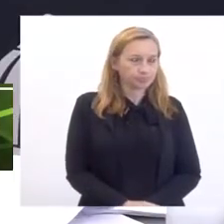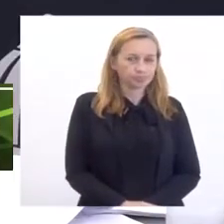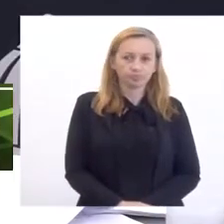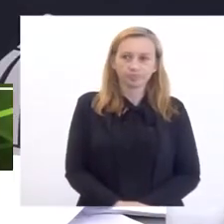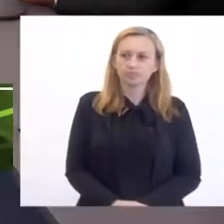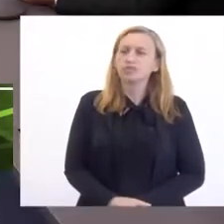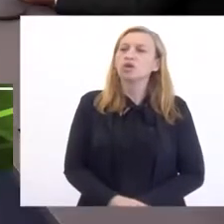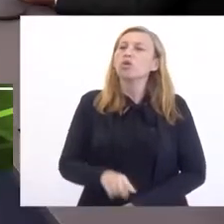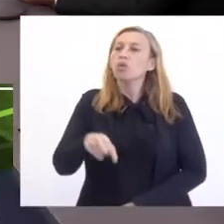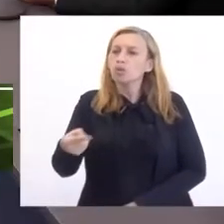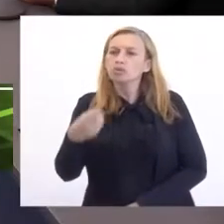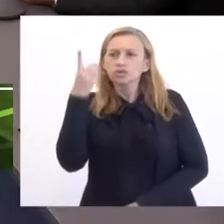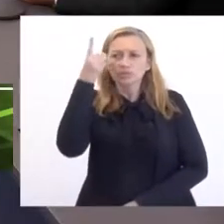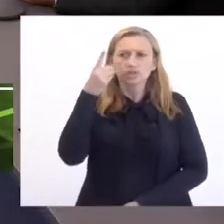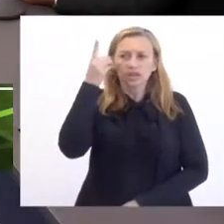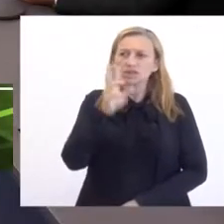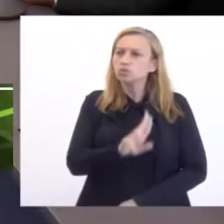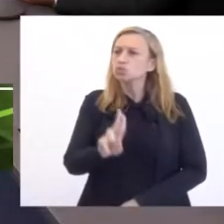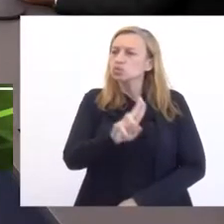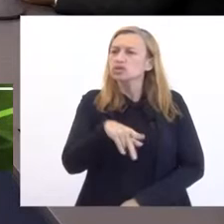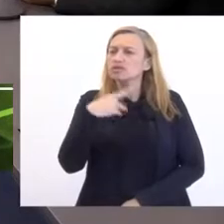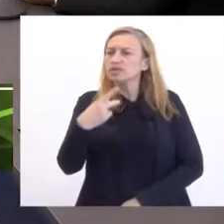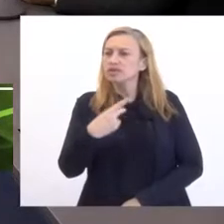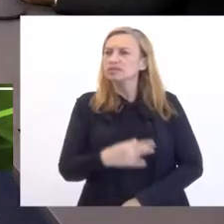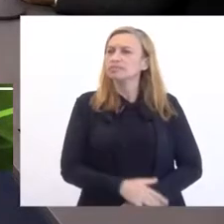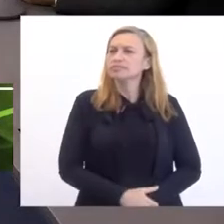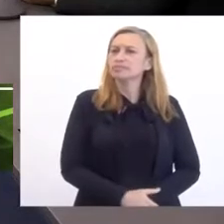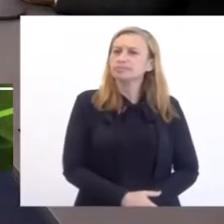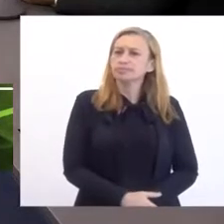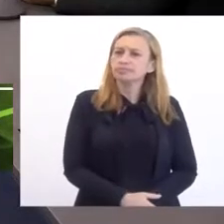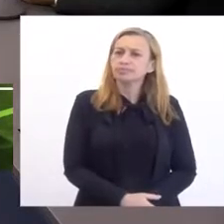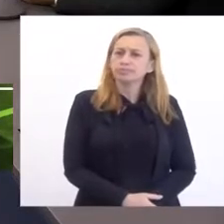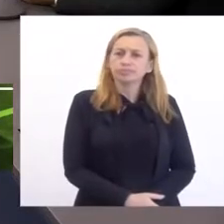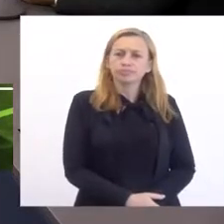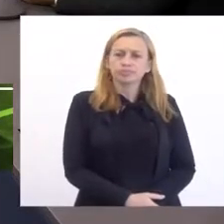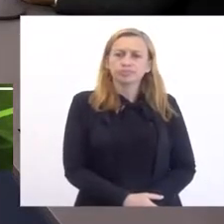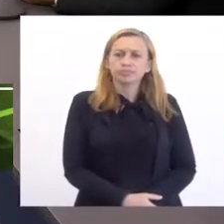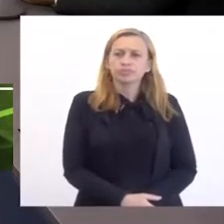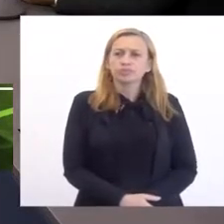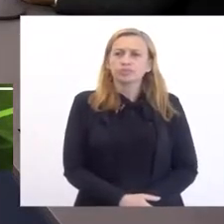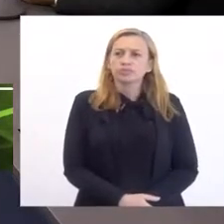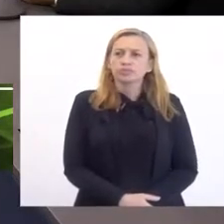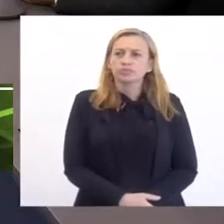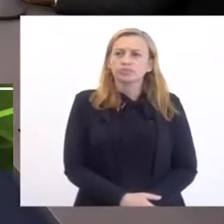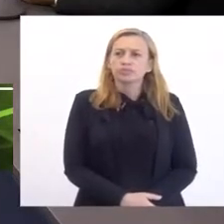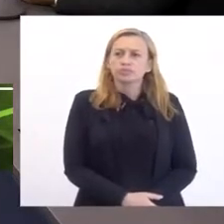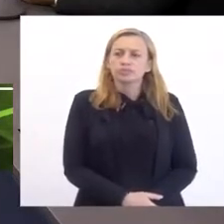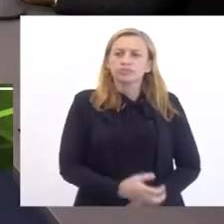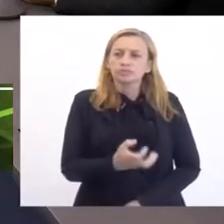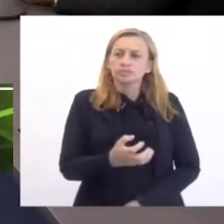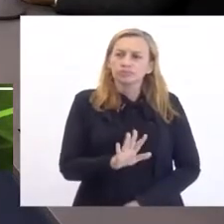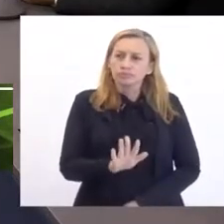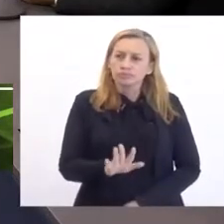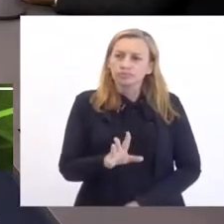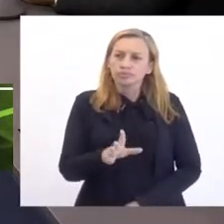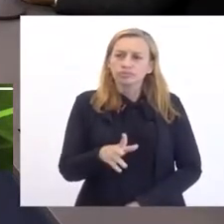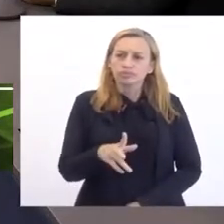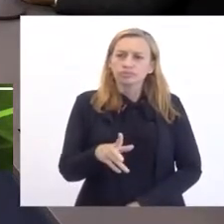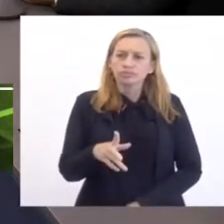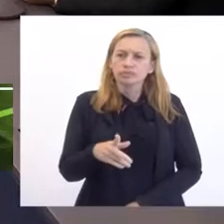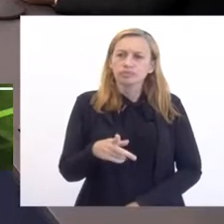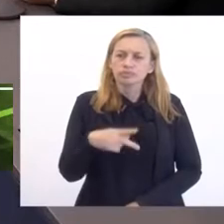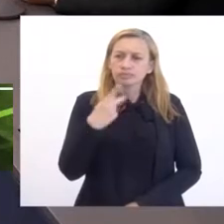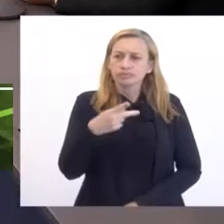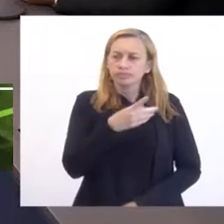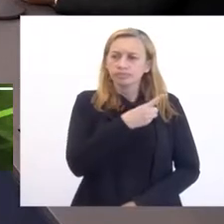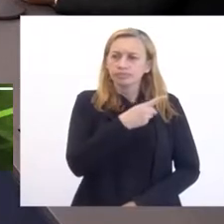Mais algum deputado que queira fazer uso da palavra? Eu só quero... Com a palavra, líder do